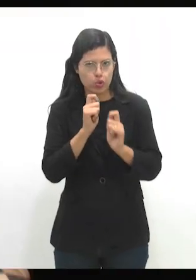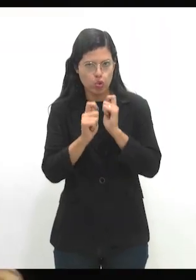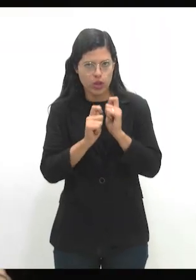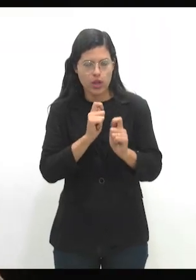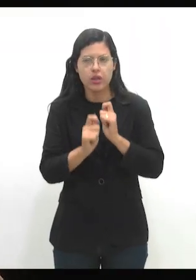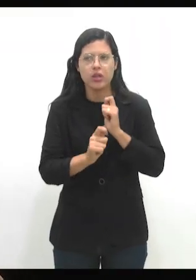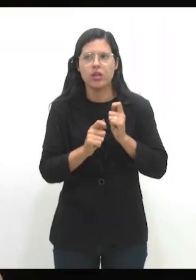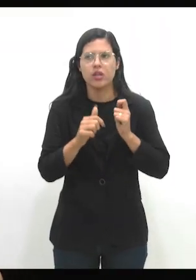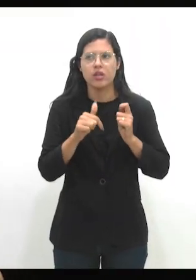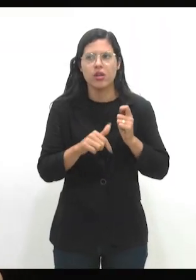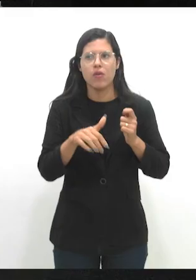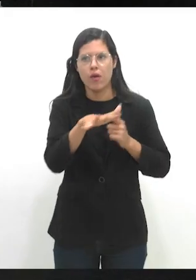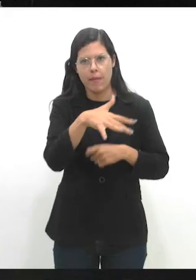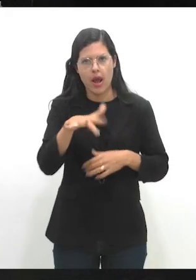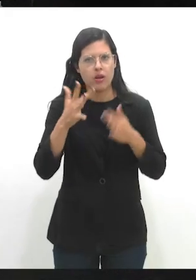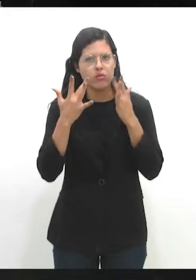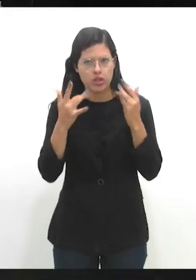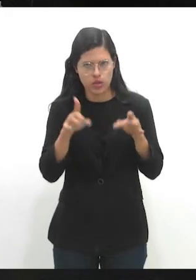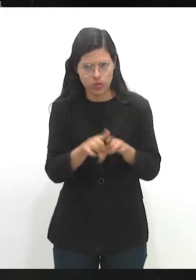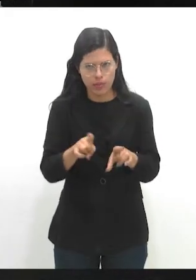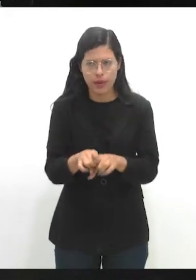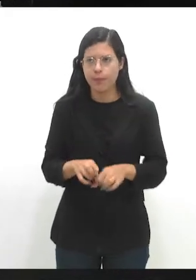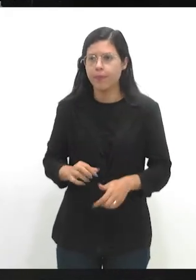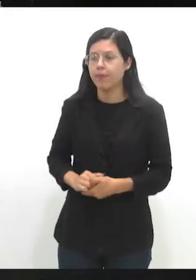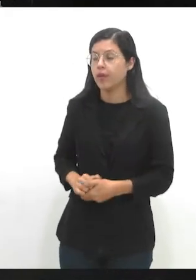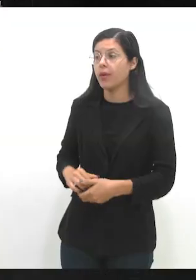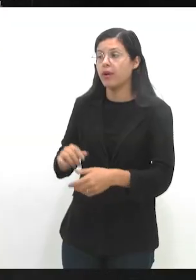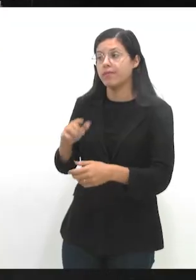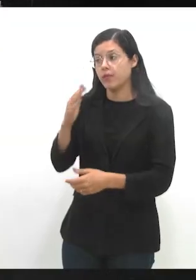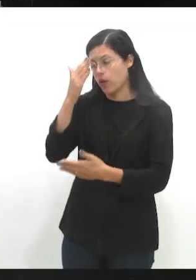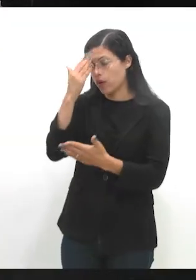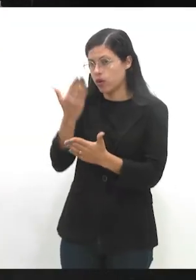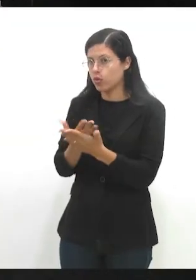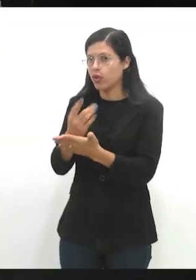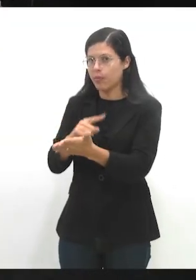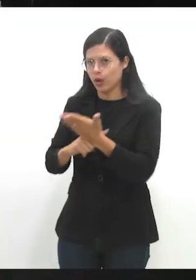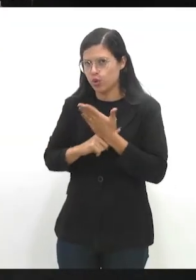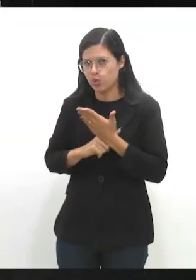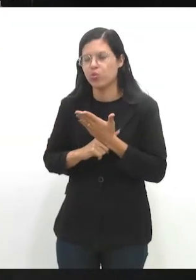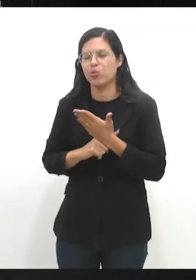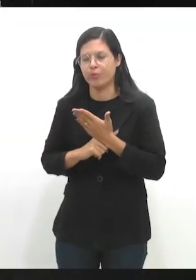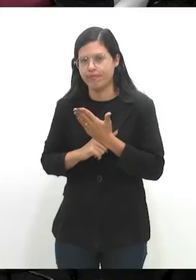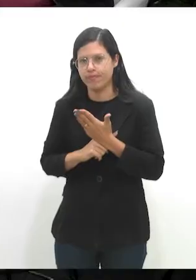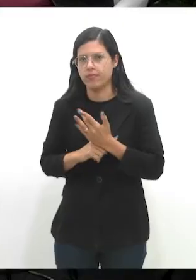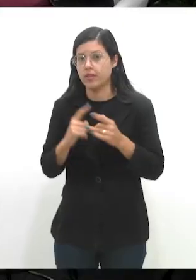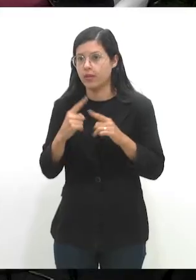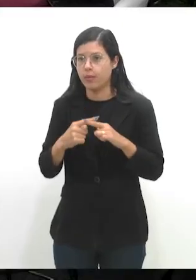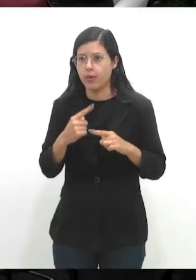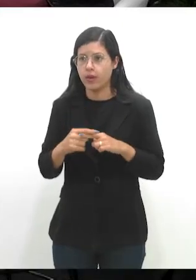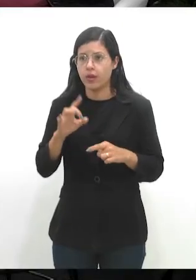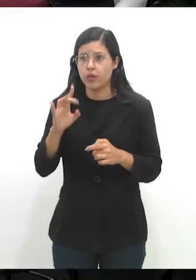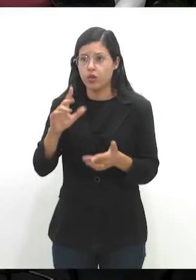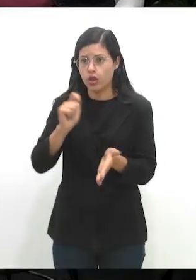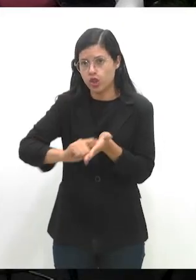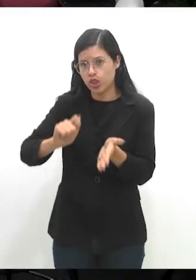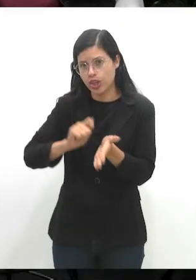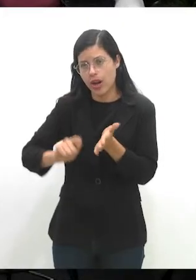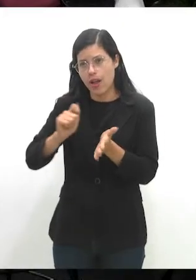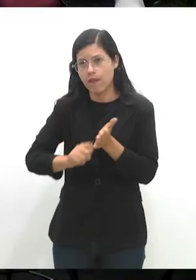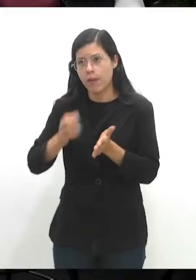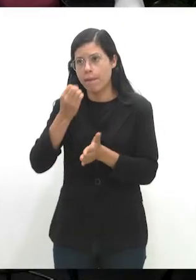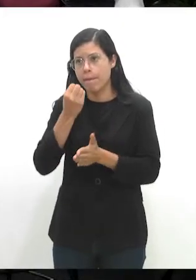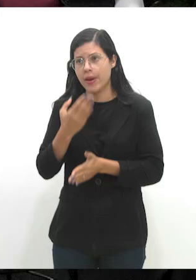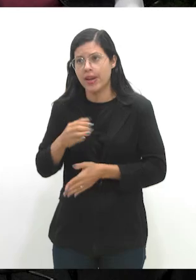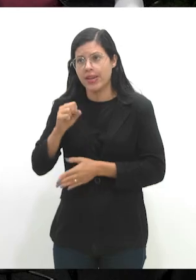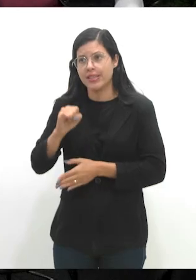dramaturgia? Olha, eu acho que me ajudou tremendamente. me ajudou, porque você só escreve bem